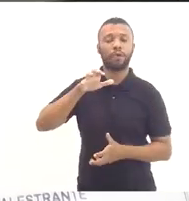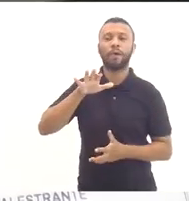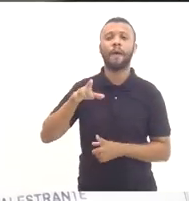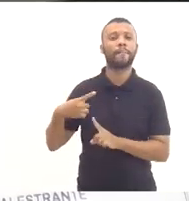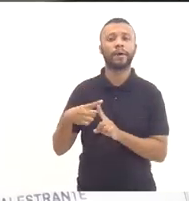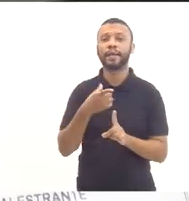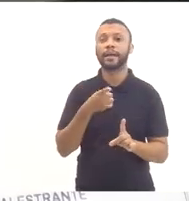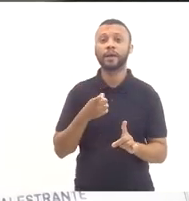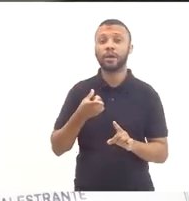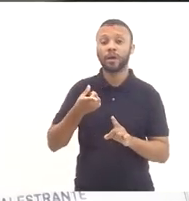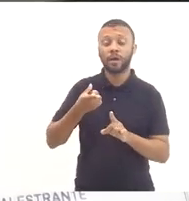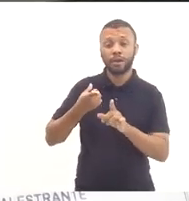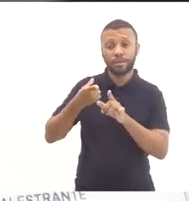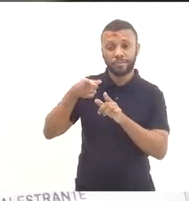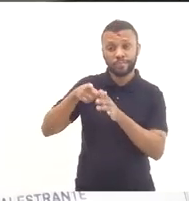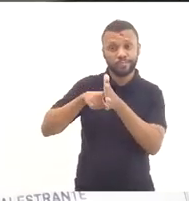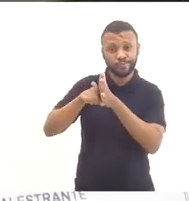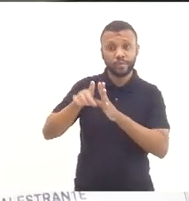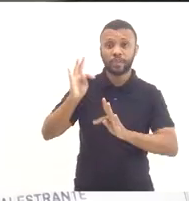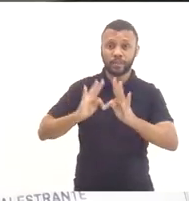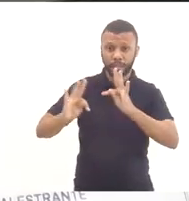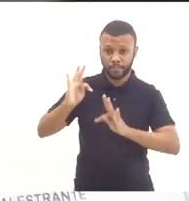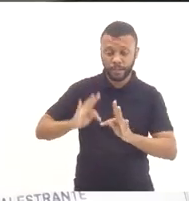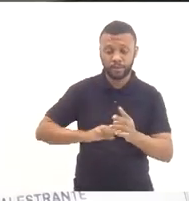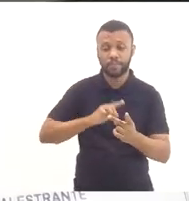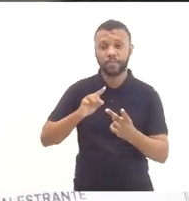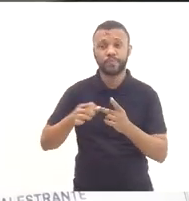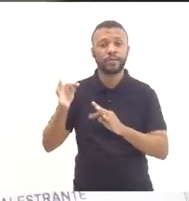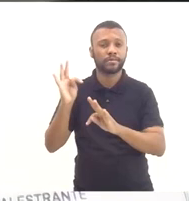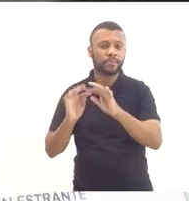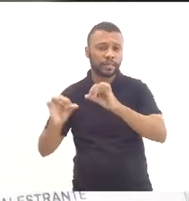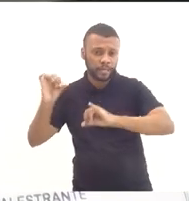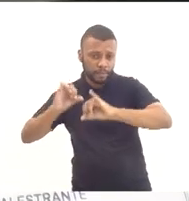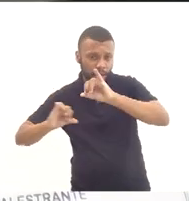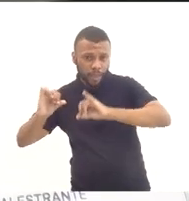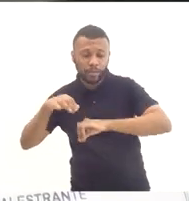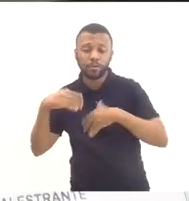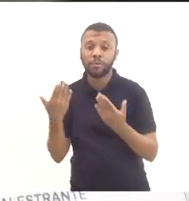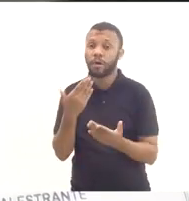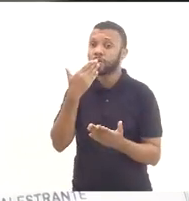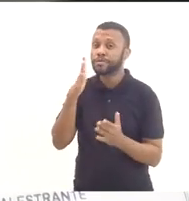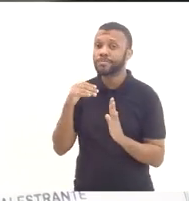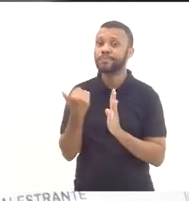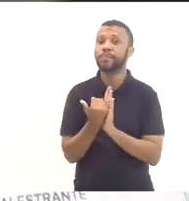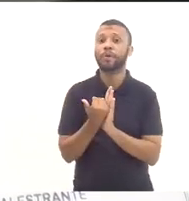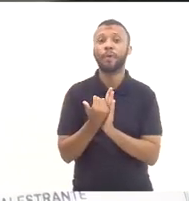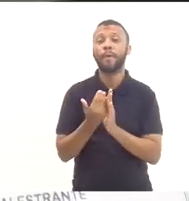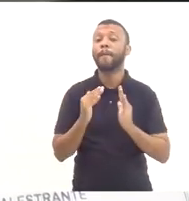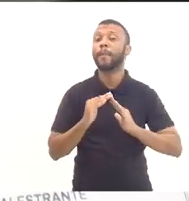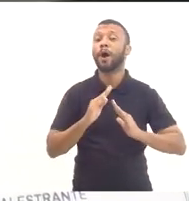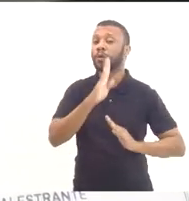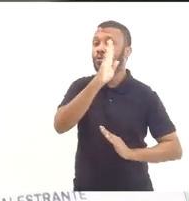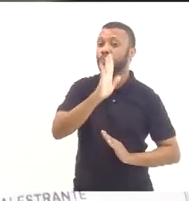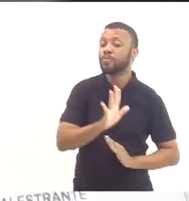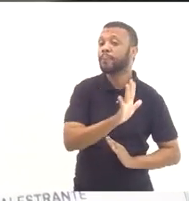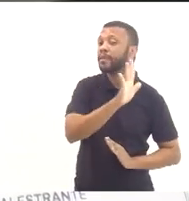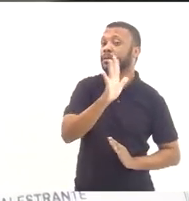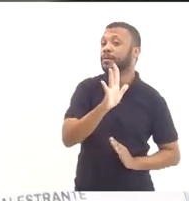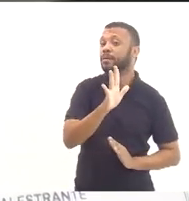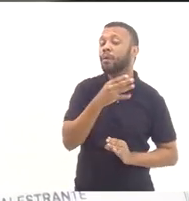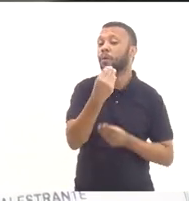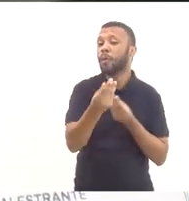descobriu o doutor querem descobrir o tratamento de cobrir a fórmula moro no Brasil e como é que meu filho vai vai fazer tratamento